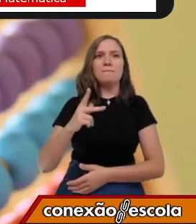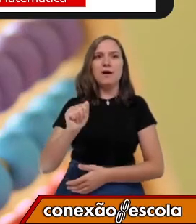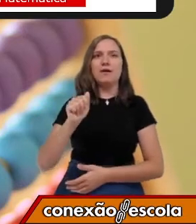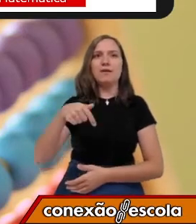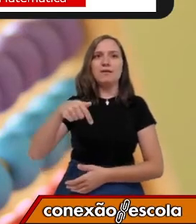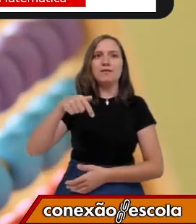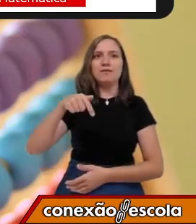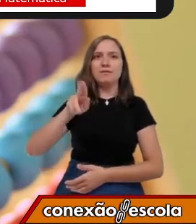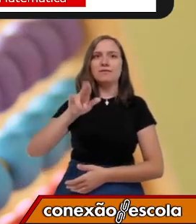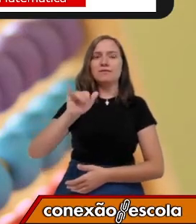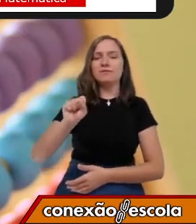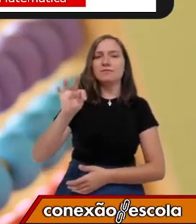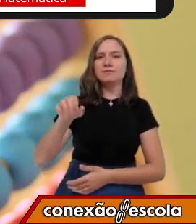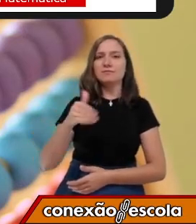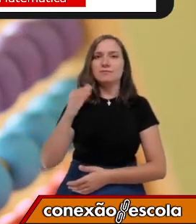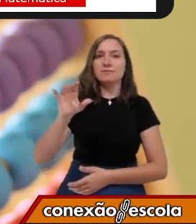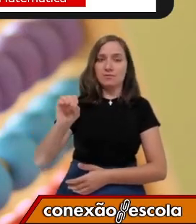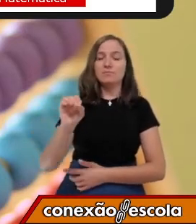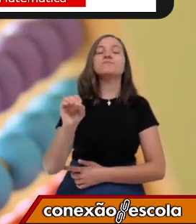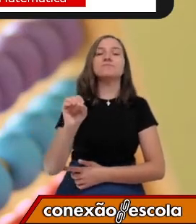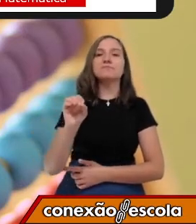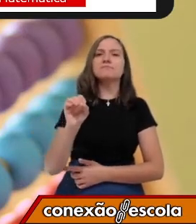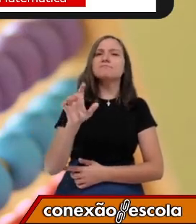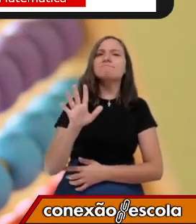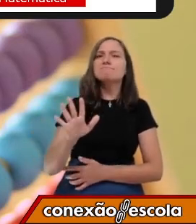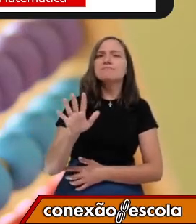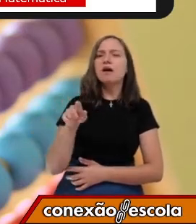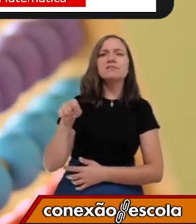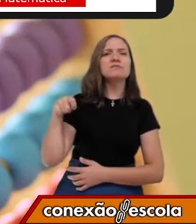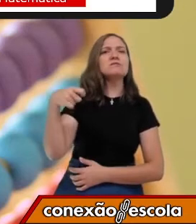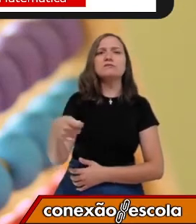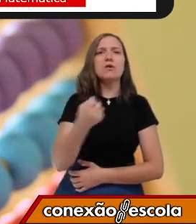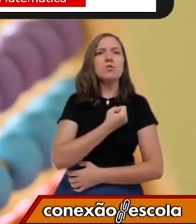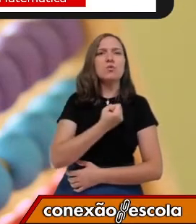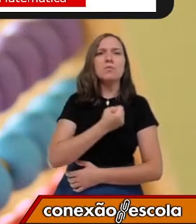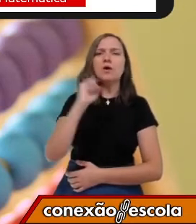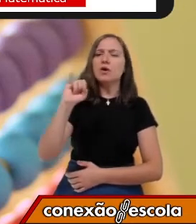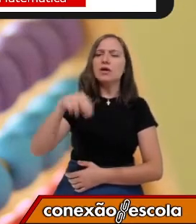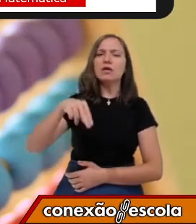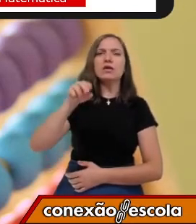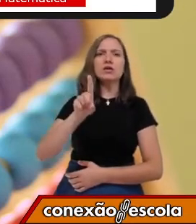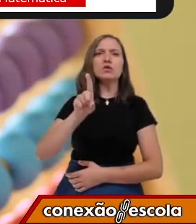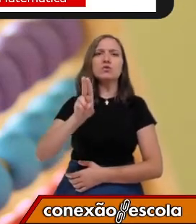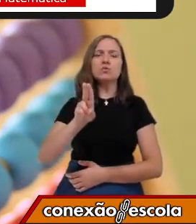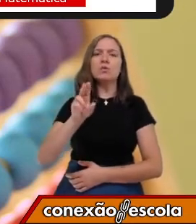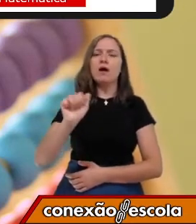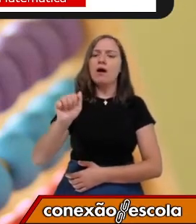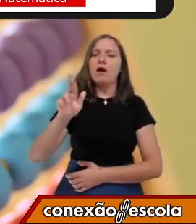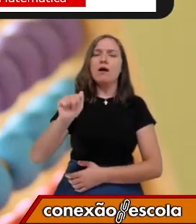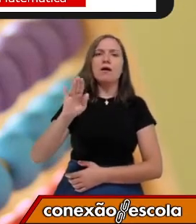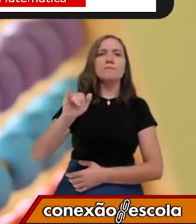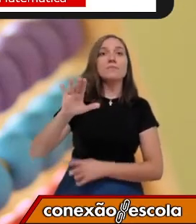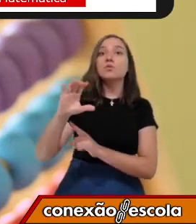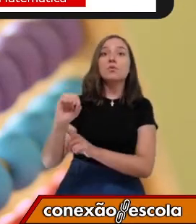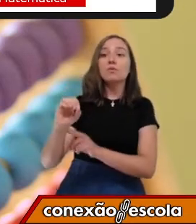esse nome, o nome desse sistema de numeração, recebe o nome indo-arábico, porque foram os povos árabes, por meio das